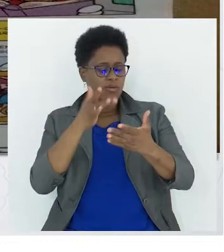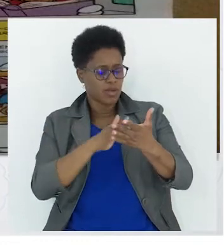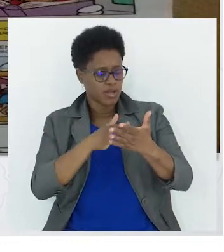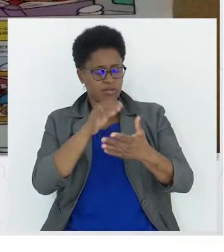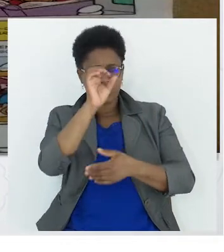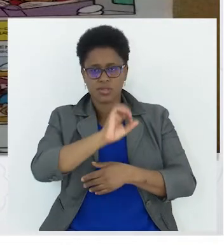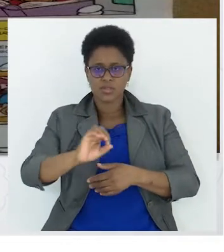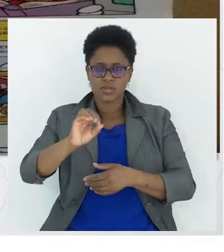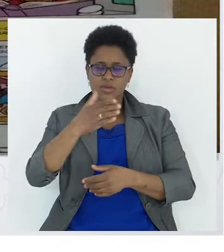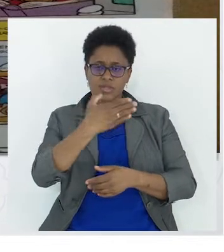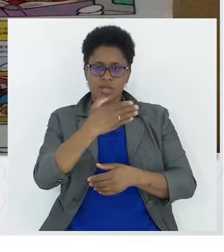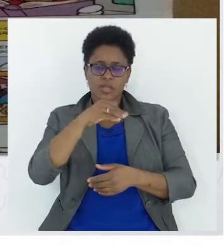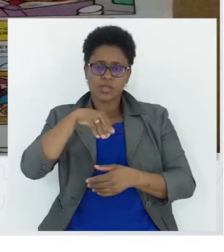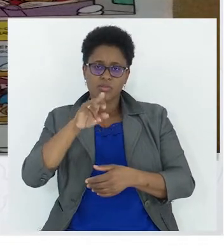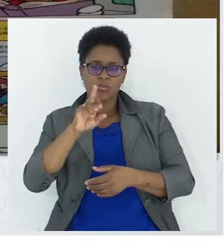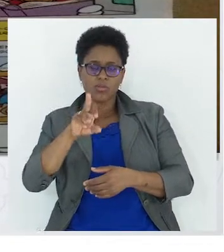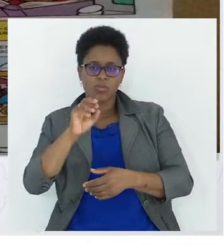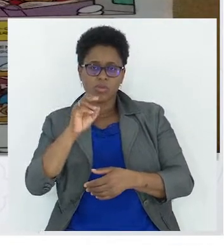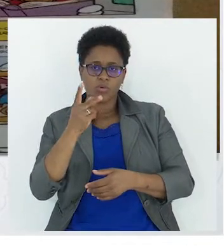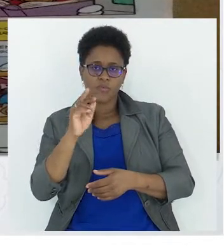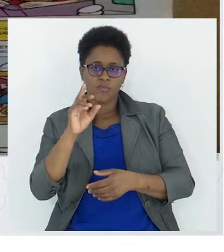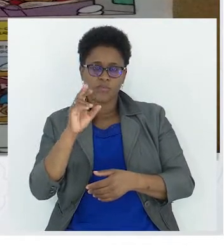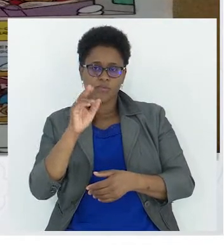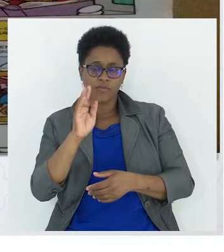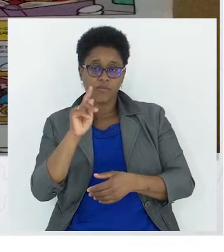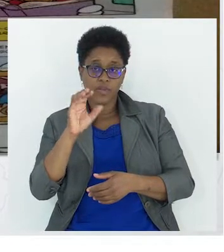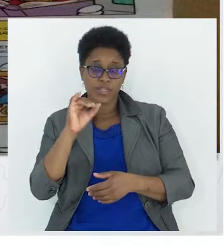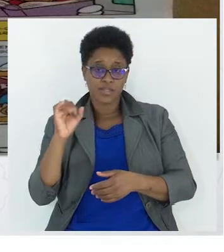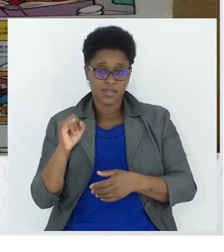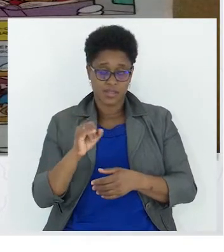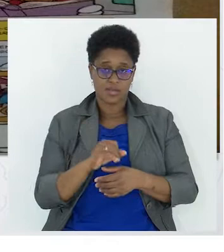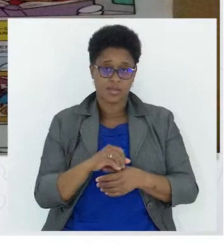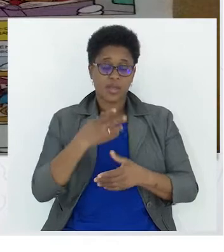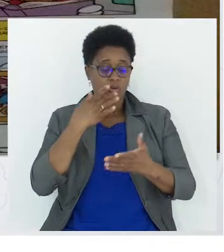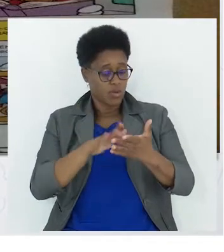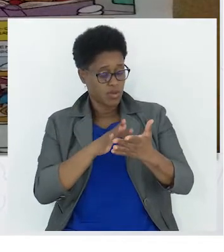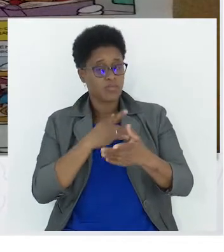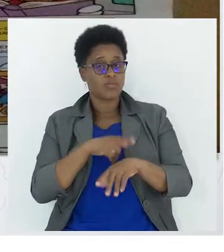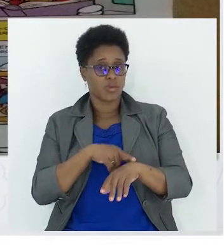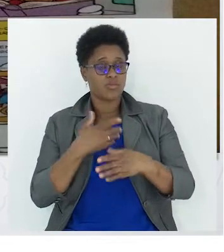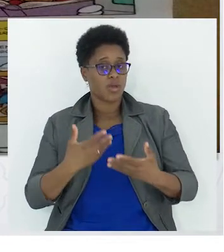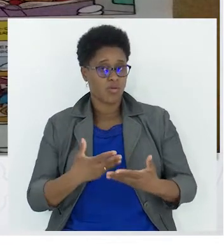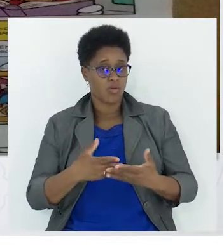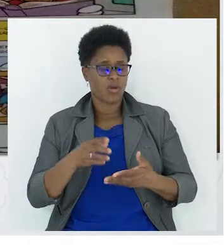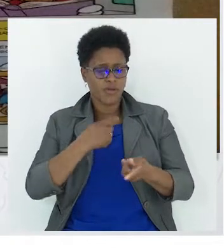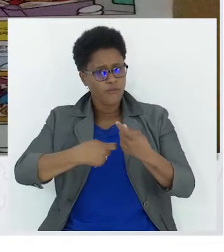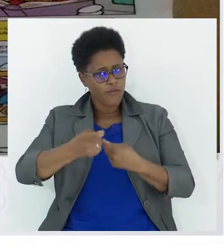Sétima Profecia do Azulado, é o livro do momento. Vendeu